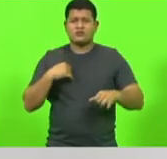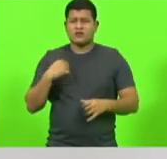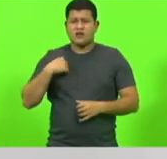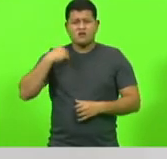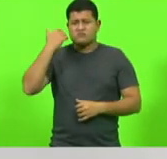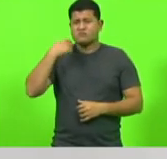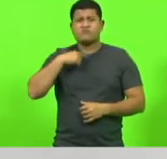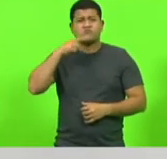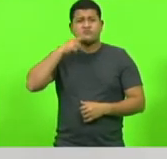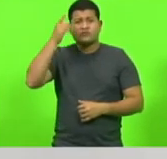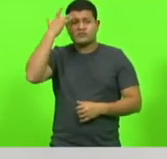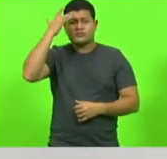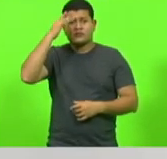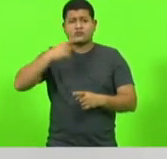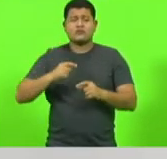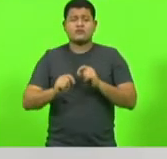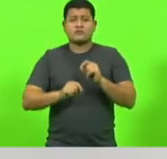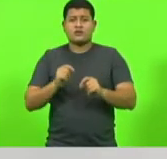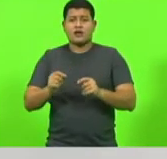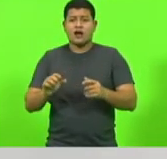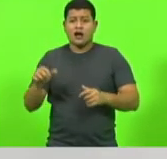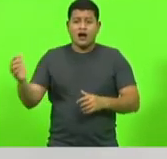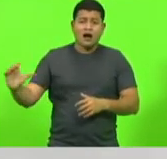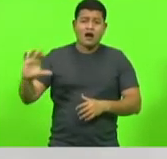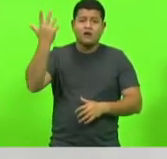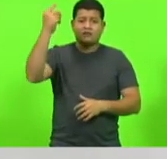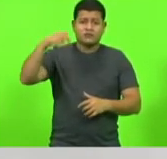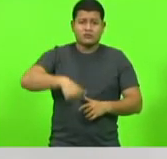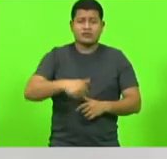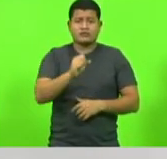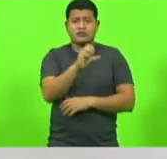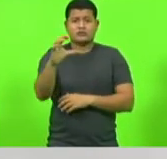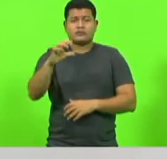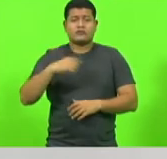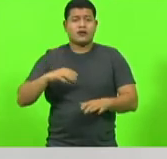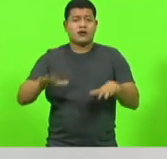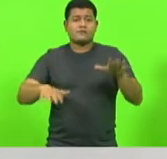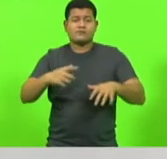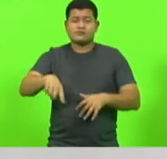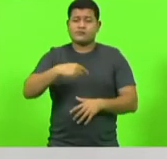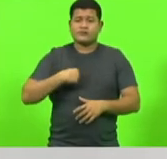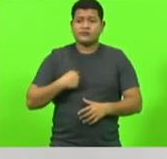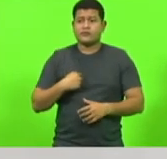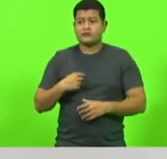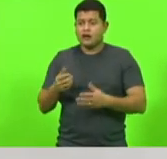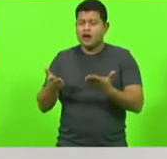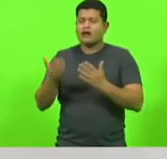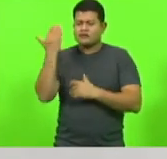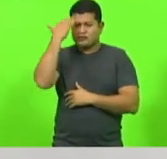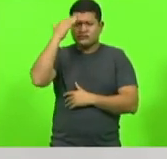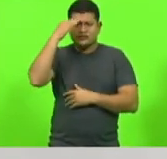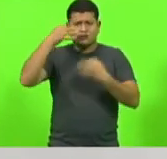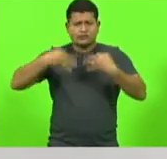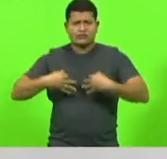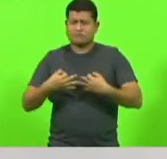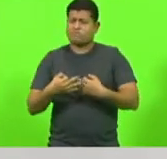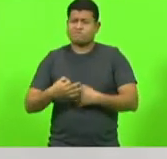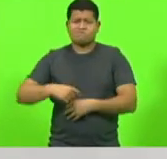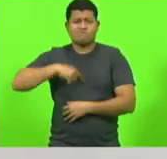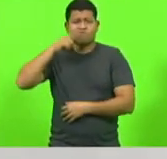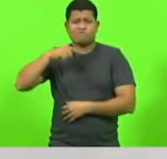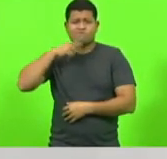Tem algumas coisas que acontecem em Santa Catarina que nós não entendemos muito bem por que acontece, como se explicam, da onde vem, por que se